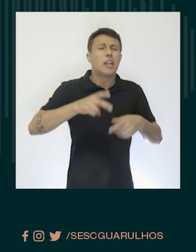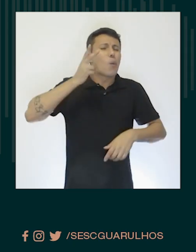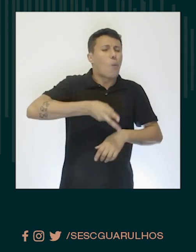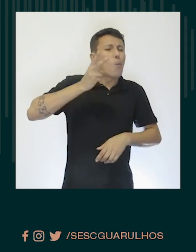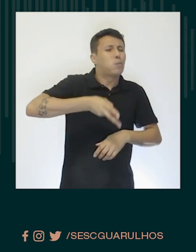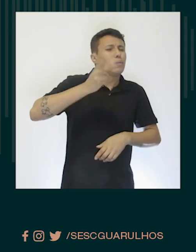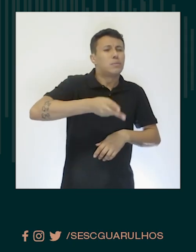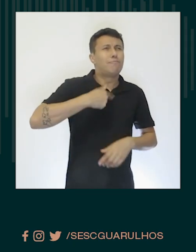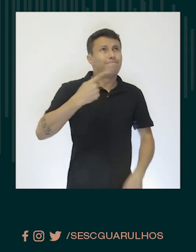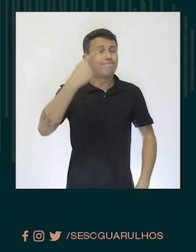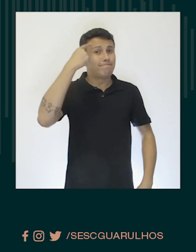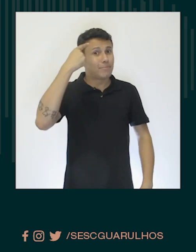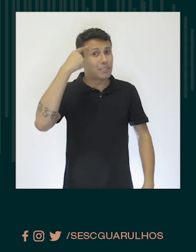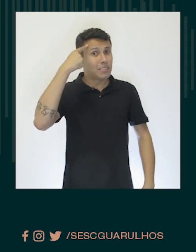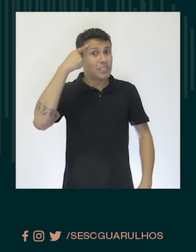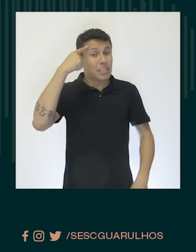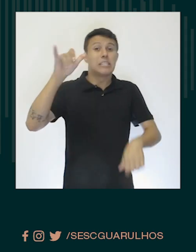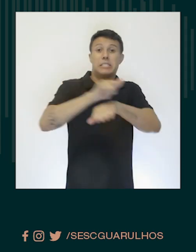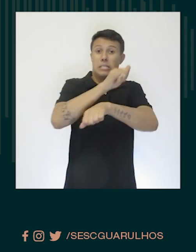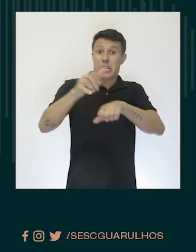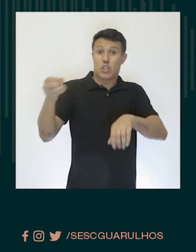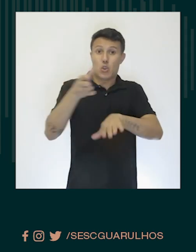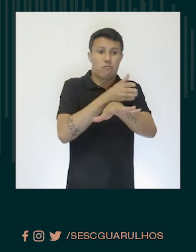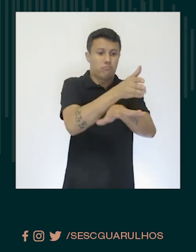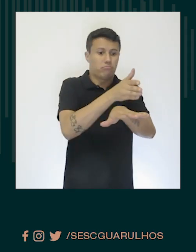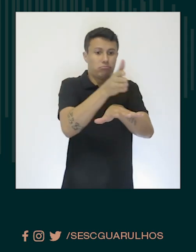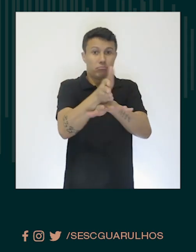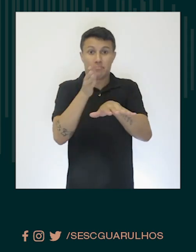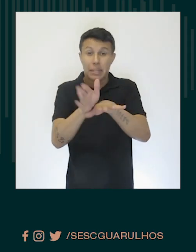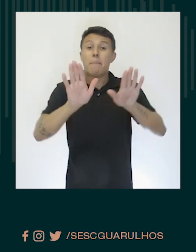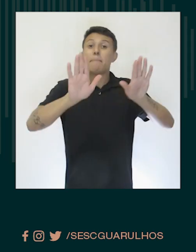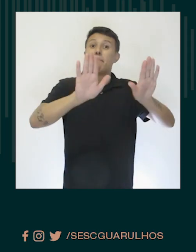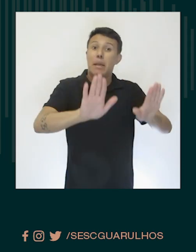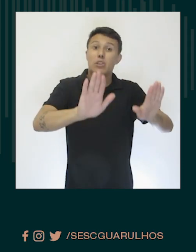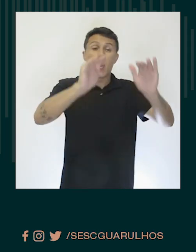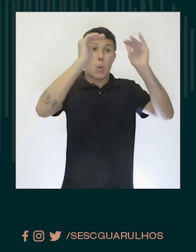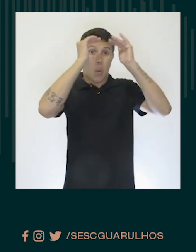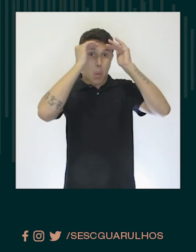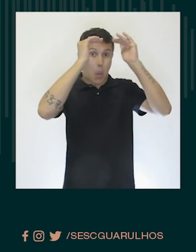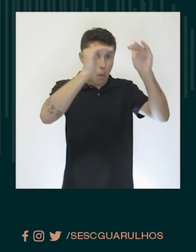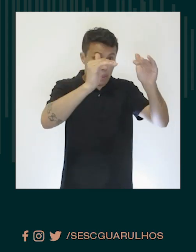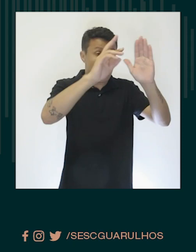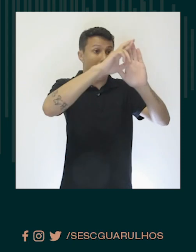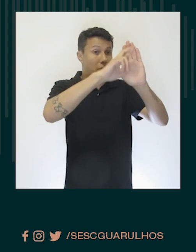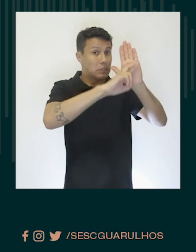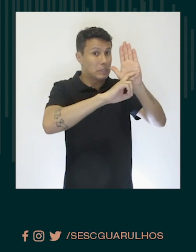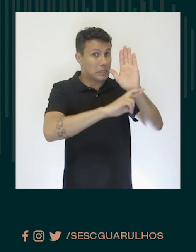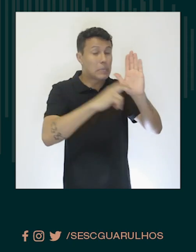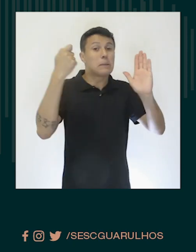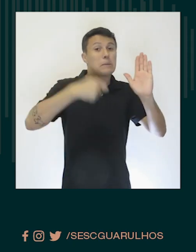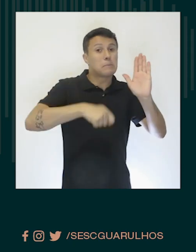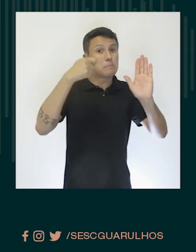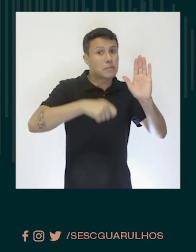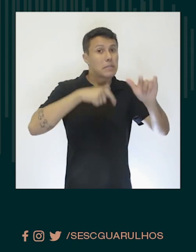deve estar fazendo e pensar sobre novas alternativas, mantendo todas as restrições que